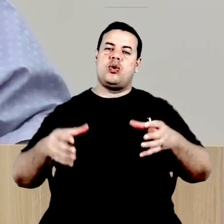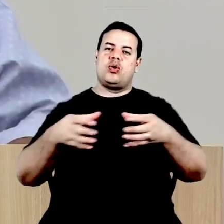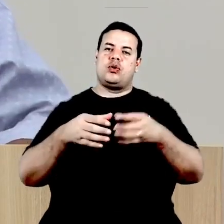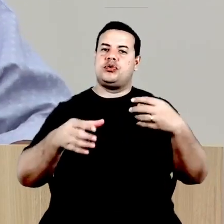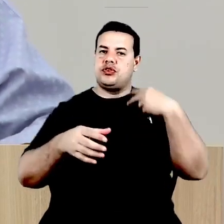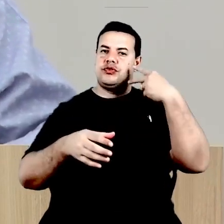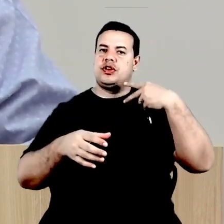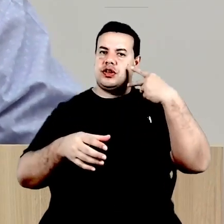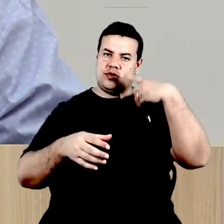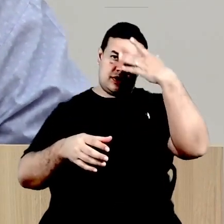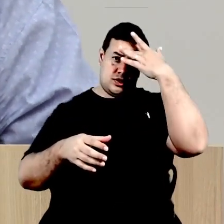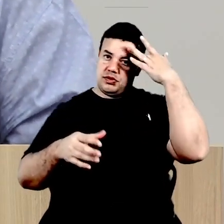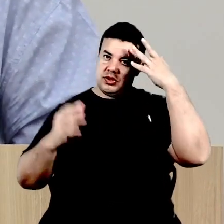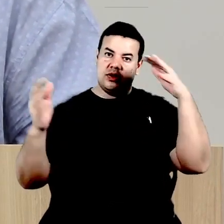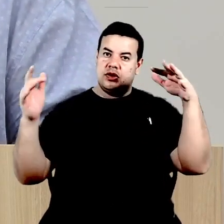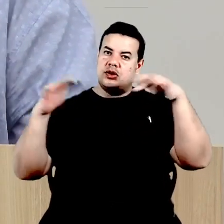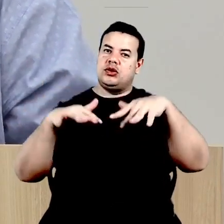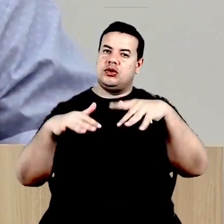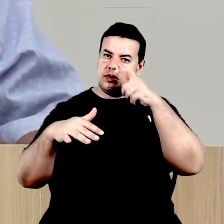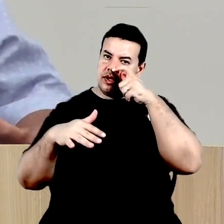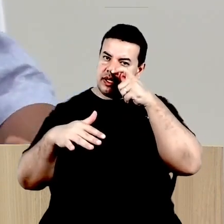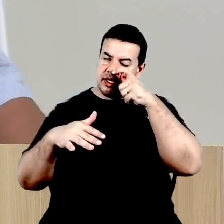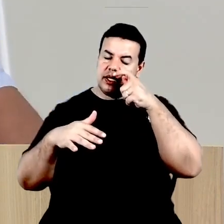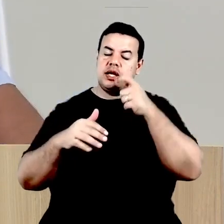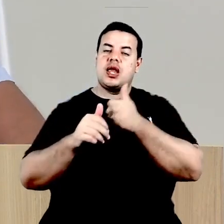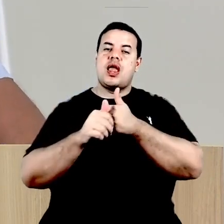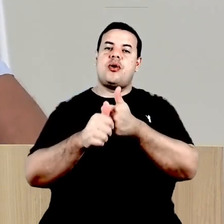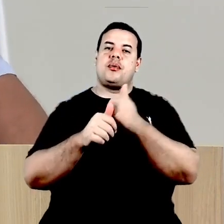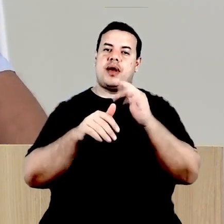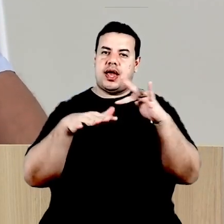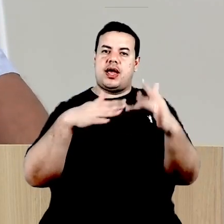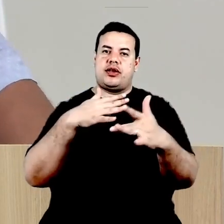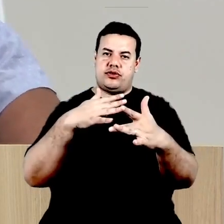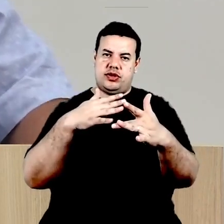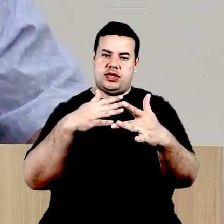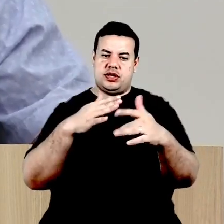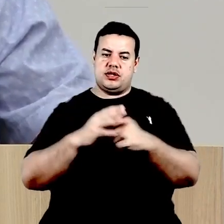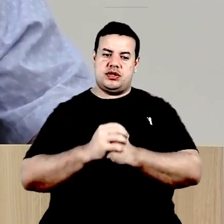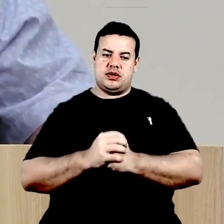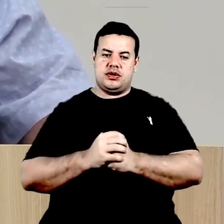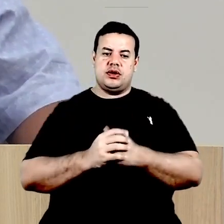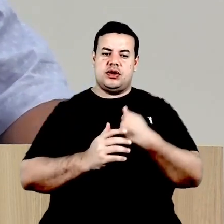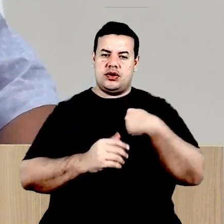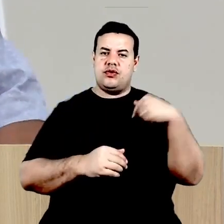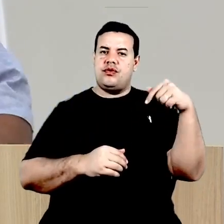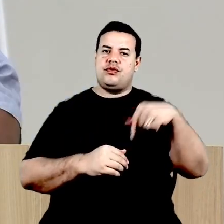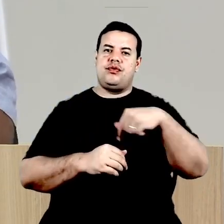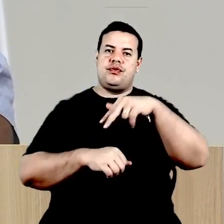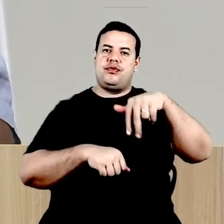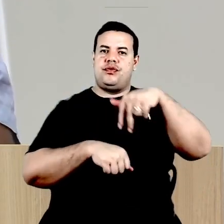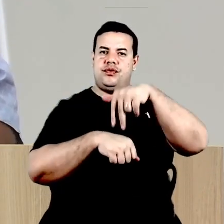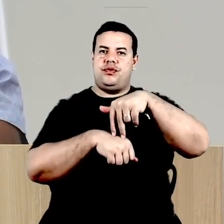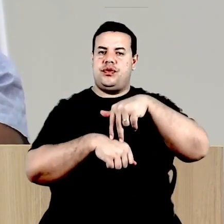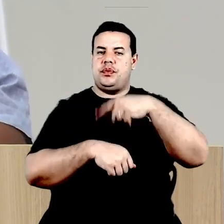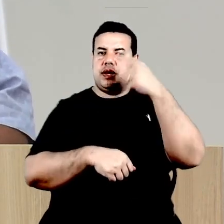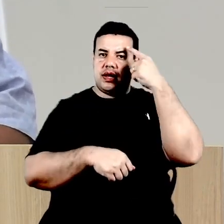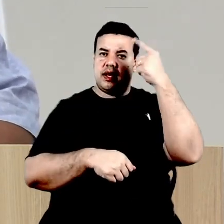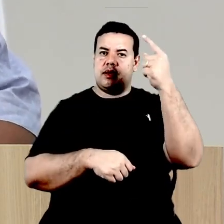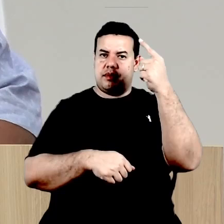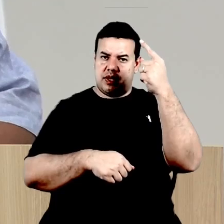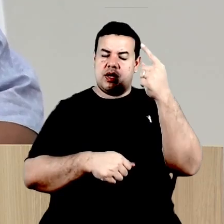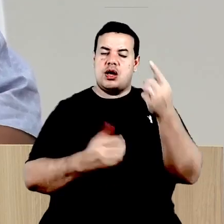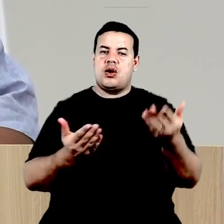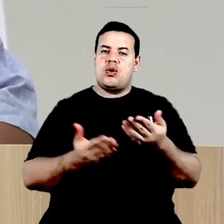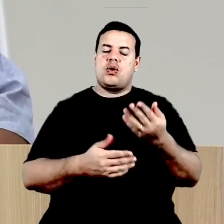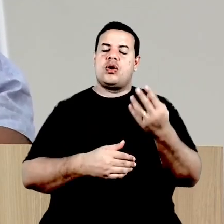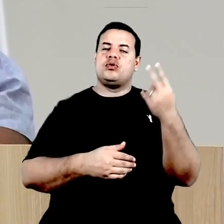acompanha pelas redes sociais eh só suba essa Tribuna aqui para lembrar que nesse segundo domingo de Maio